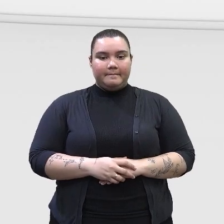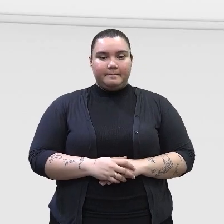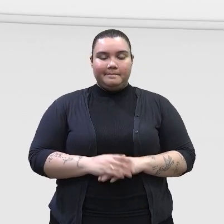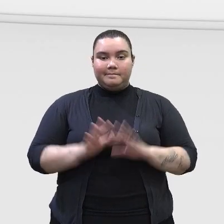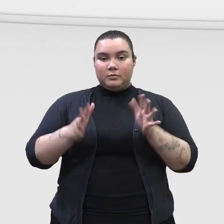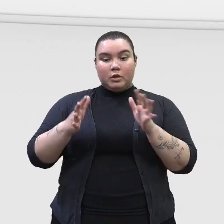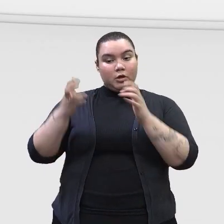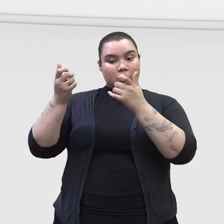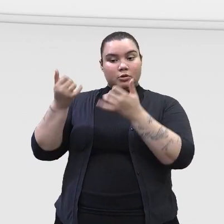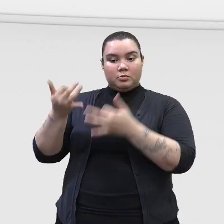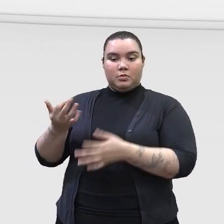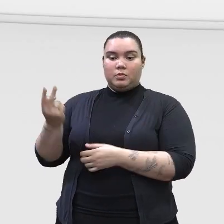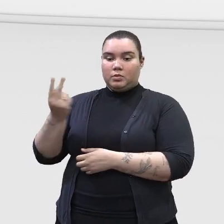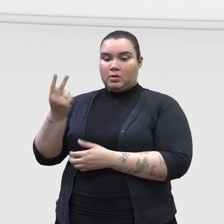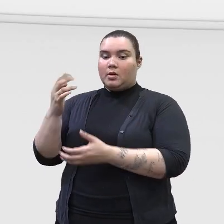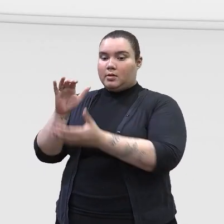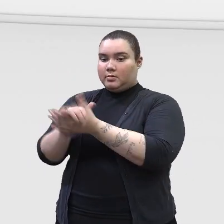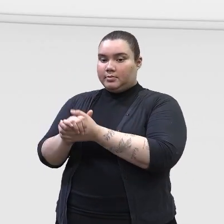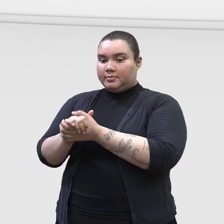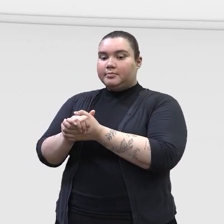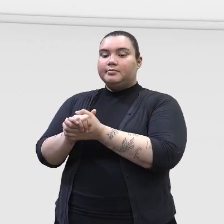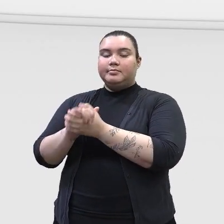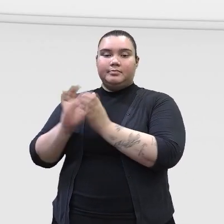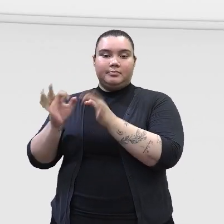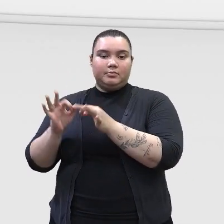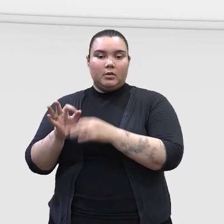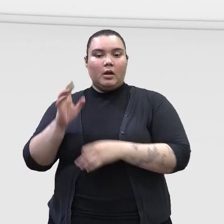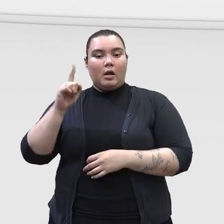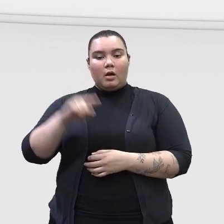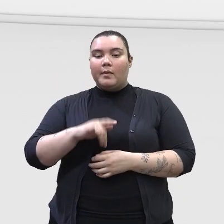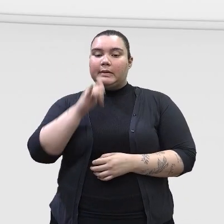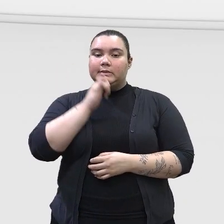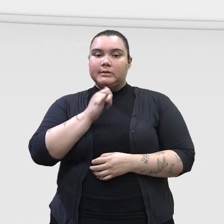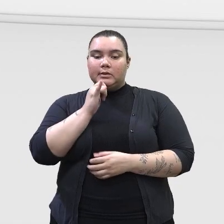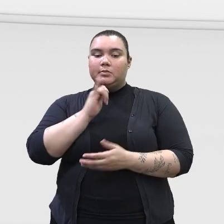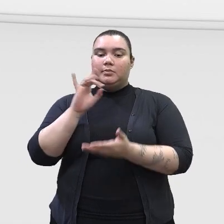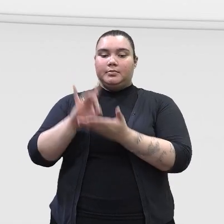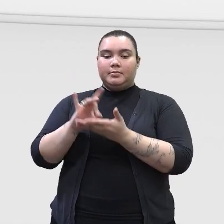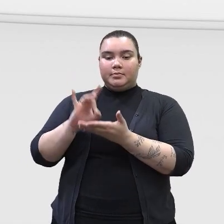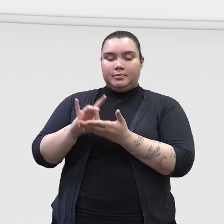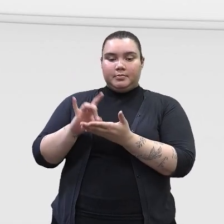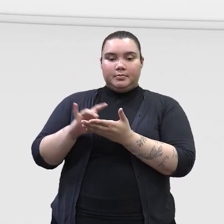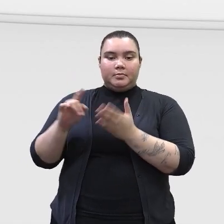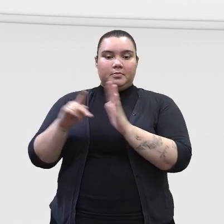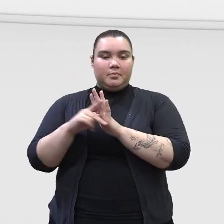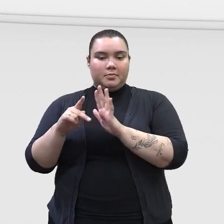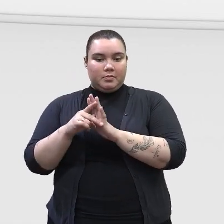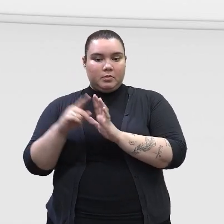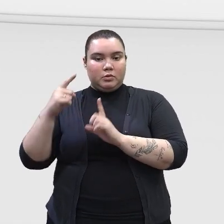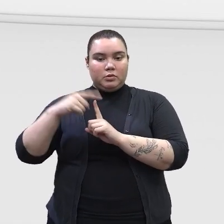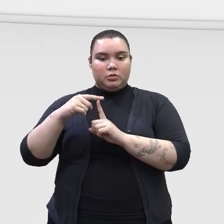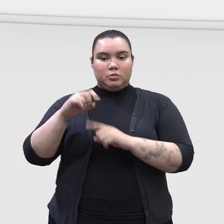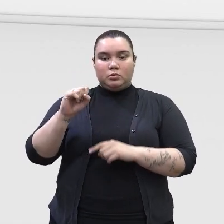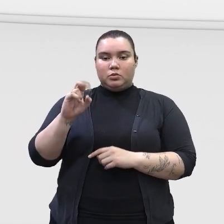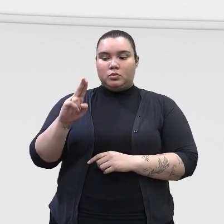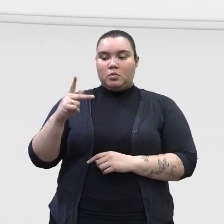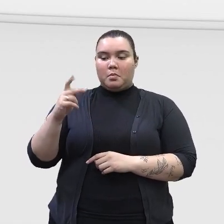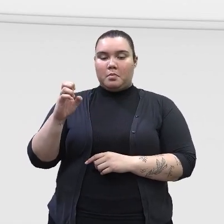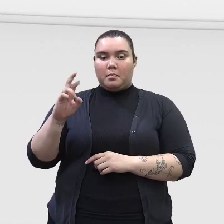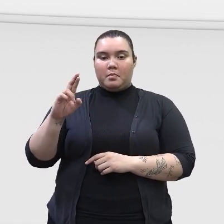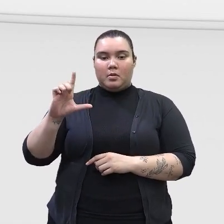falamos um pouquinho desse casal, vimos que ele é um exemplo, né, do nosso uso do superlativo, porque eles são